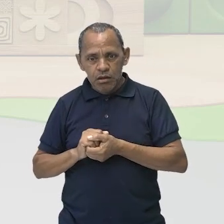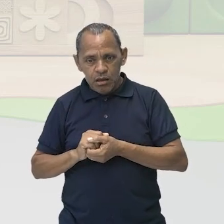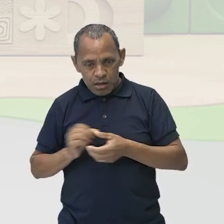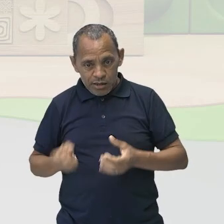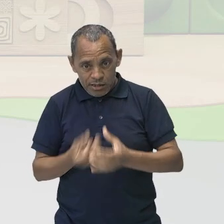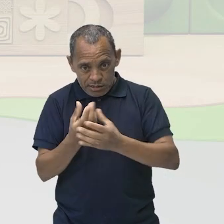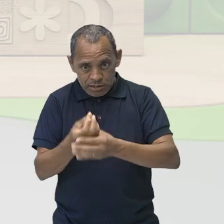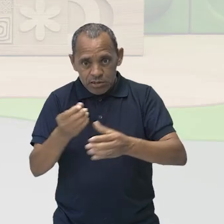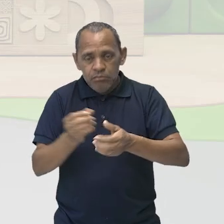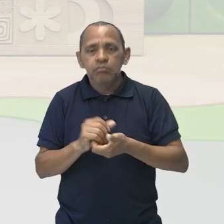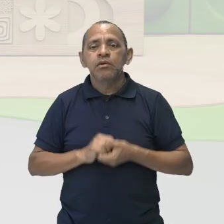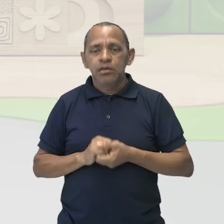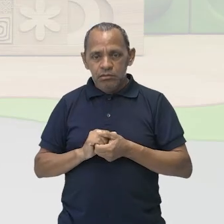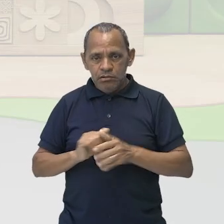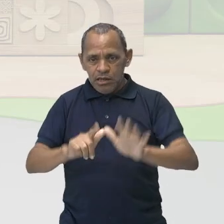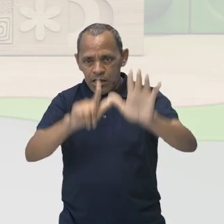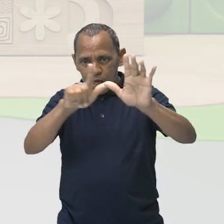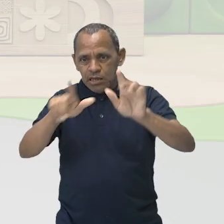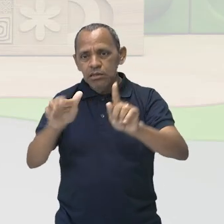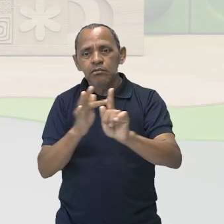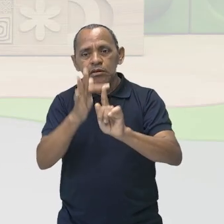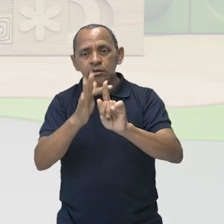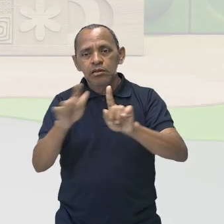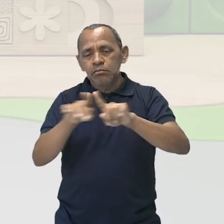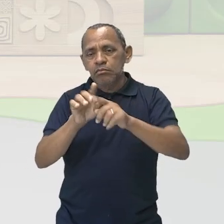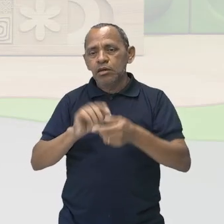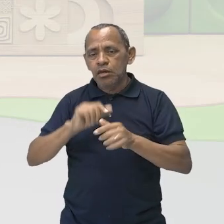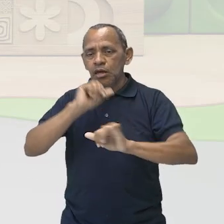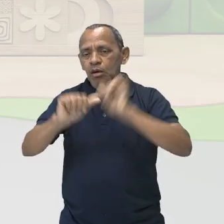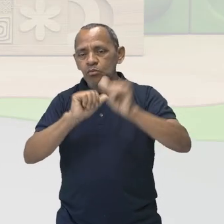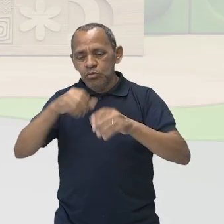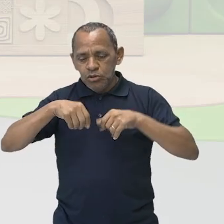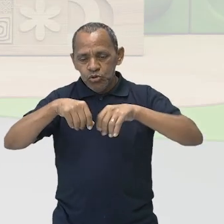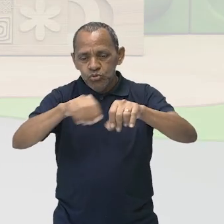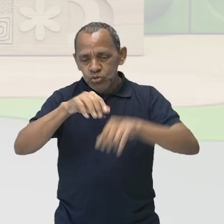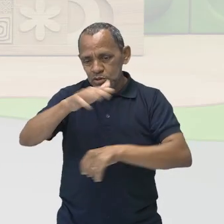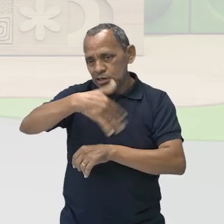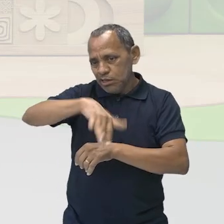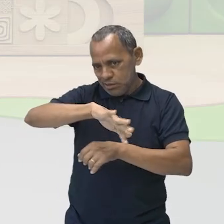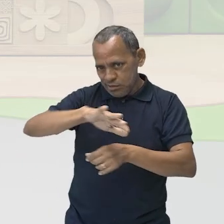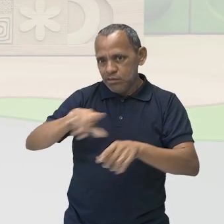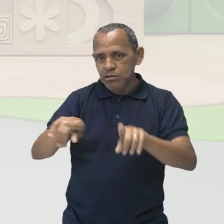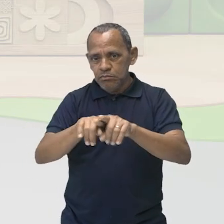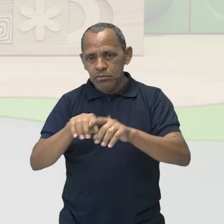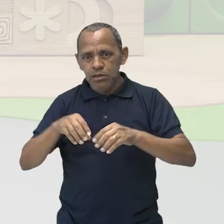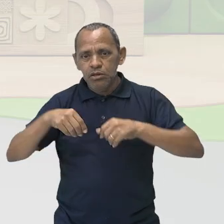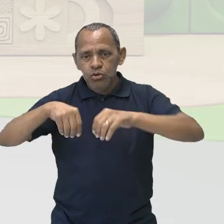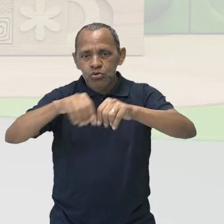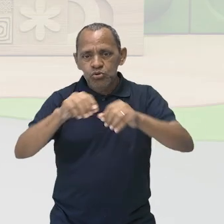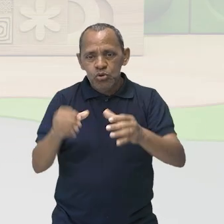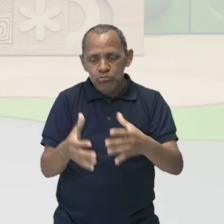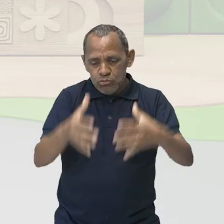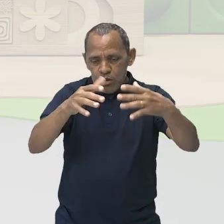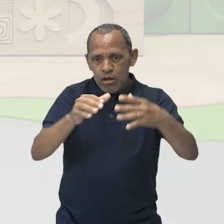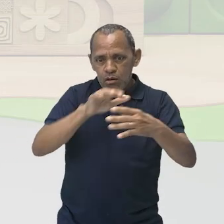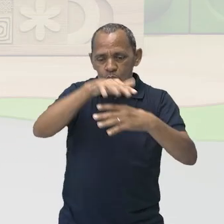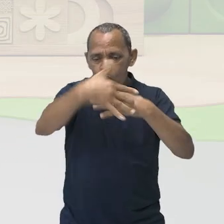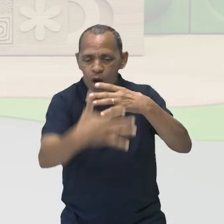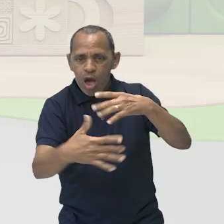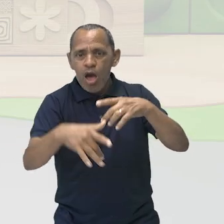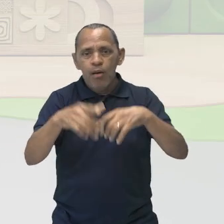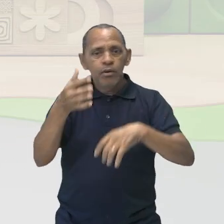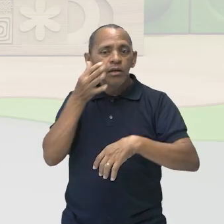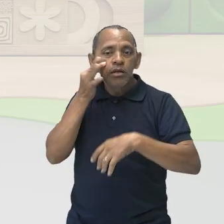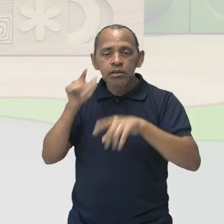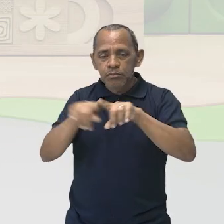sua temperatura, também a deformação do solo na região onde o vulcão está presente e também através da imagem